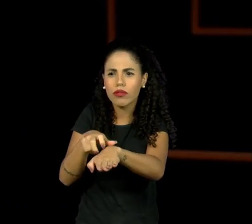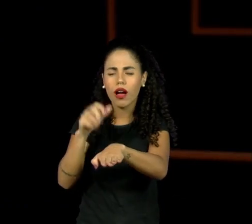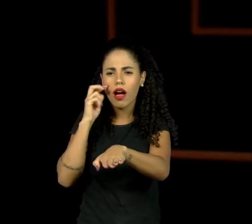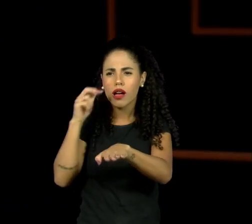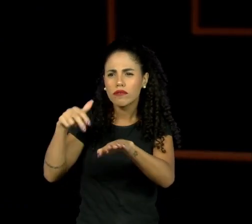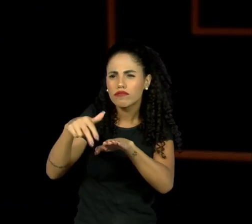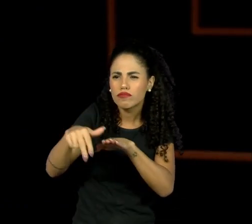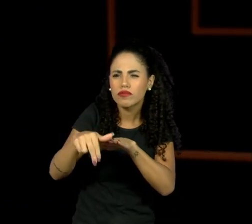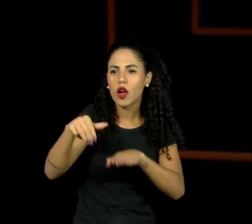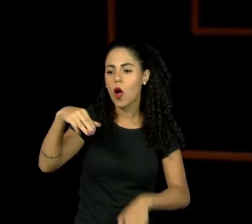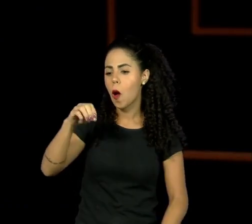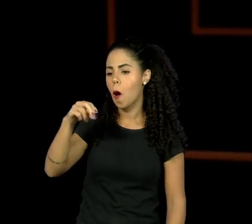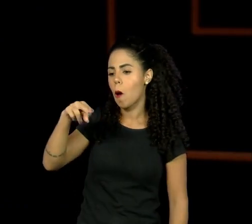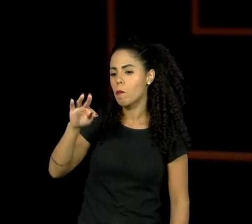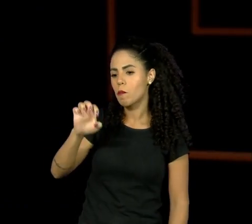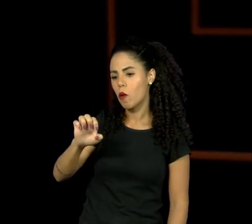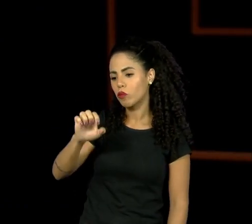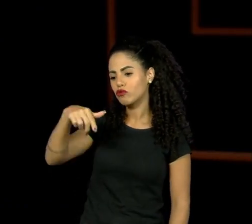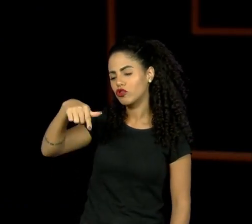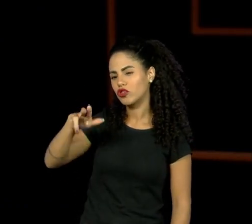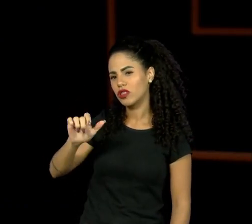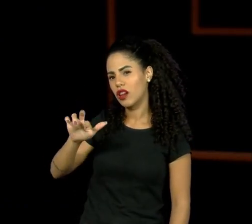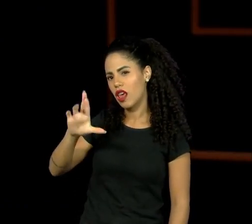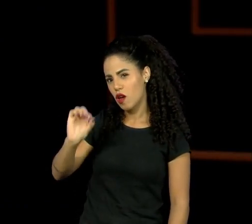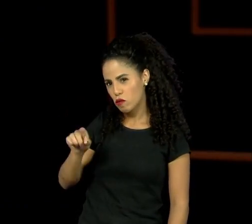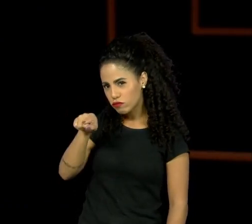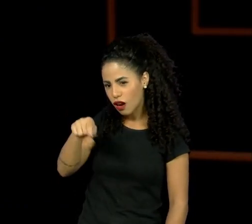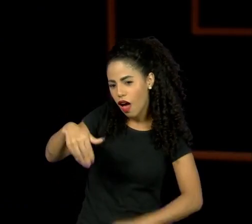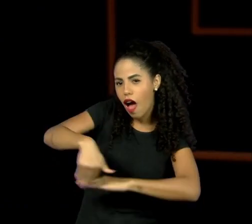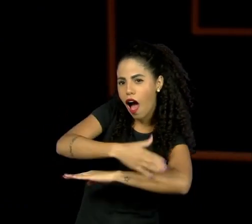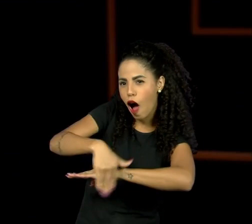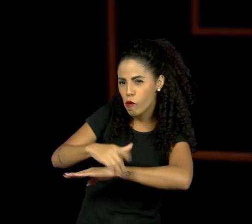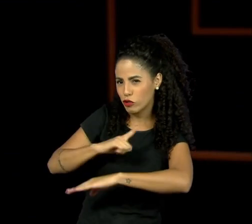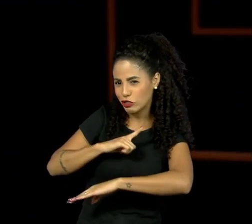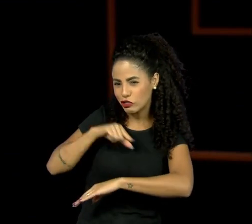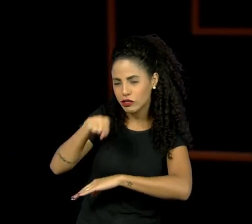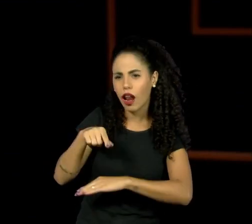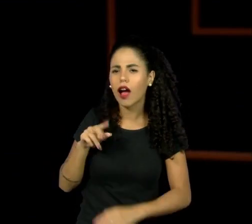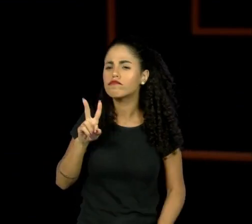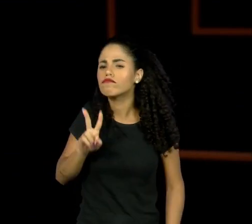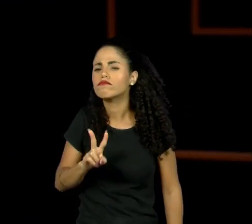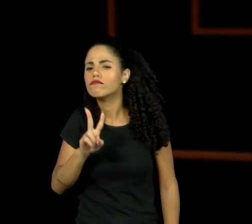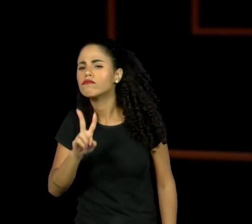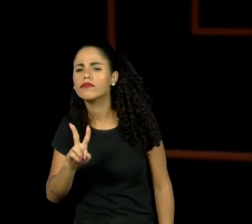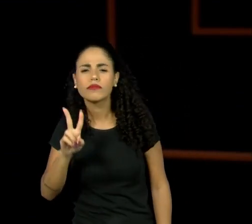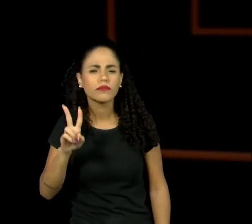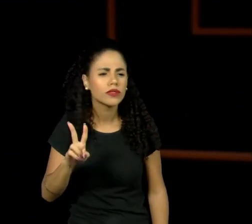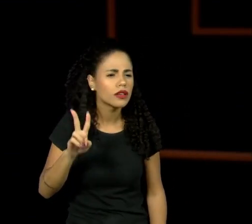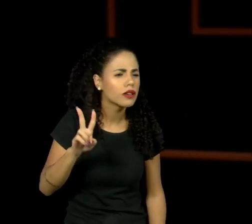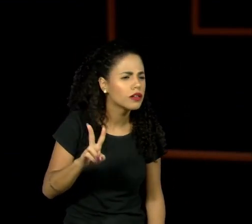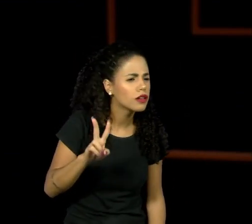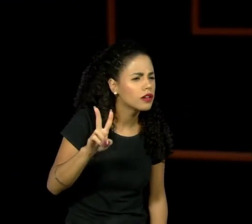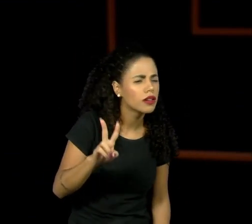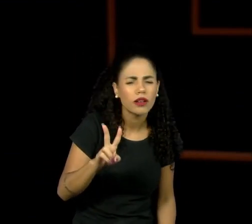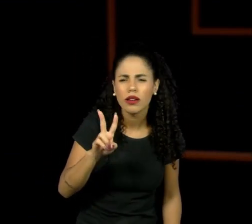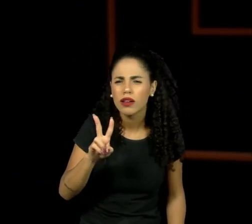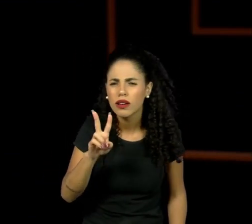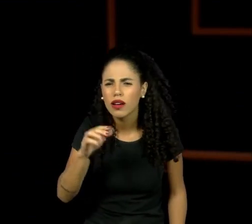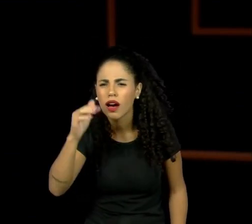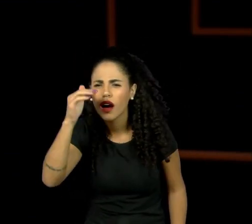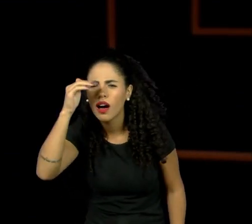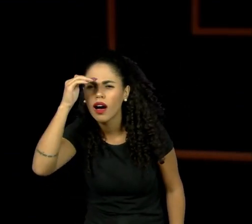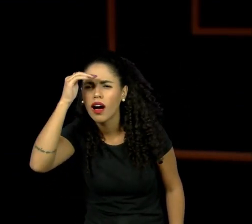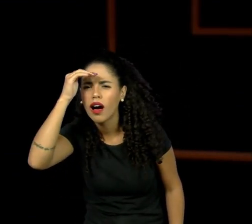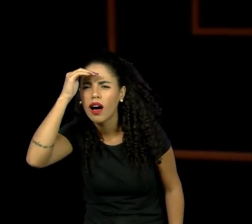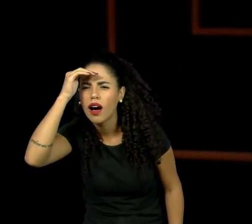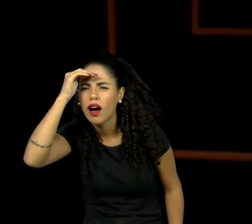pela Montenegro, que é um pouco antes, que é a Vinícius de Moraes, aquela rua toda ali. E fui andando. Daqui a pouco eu vejo lá de longe, vivia aquela